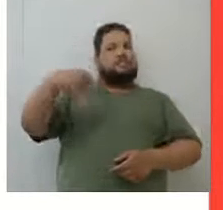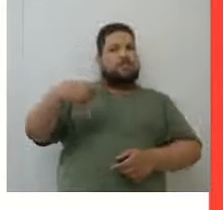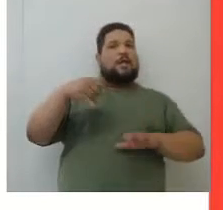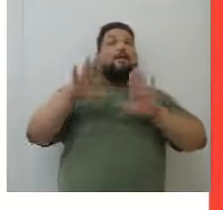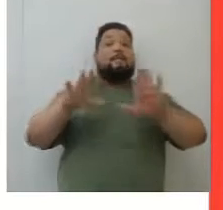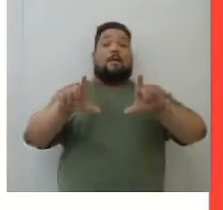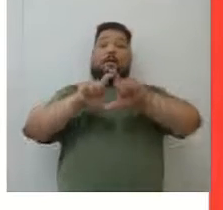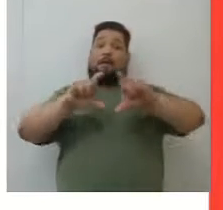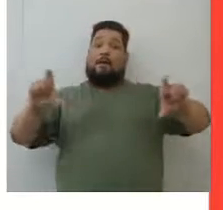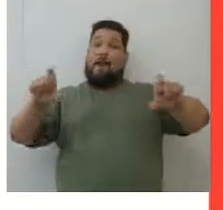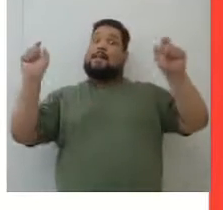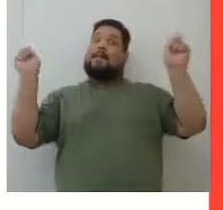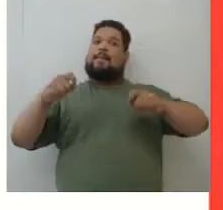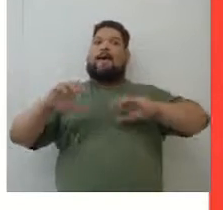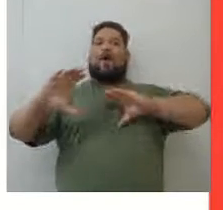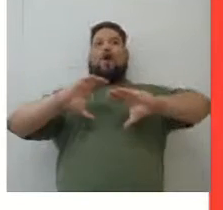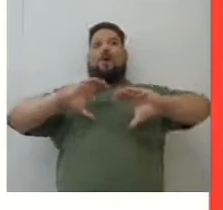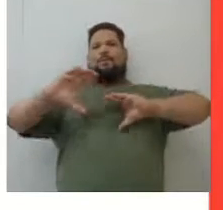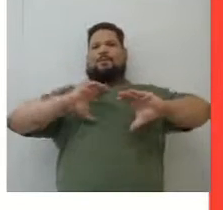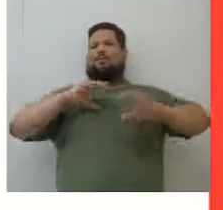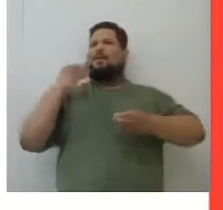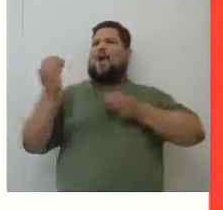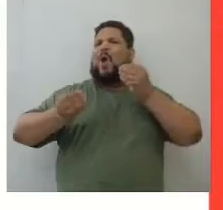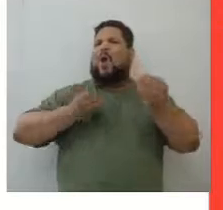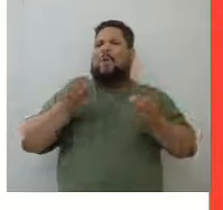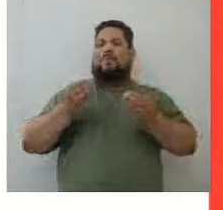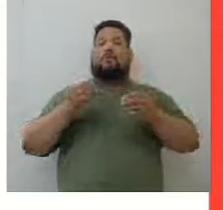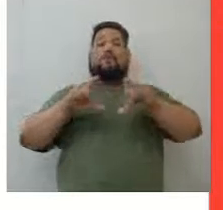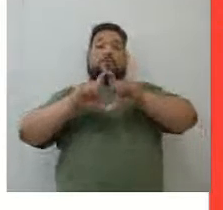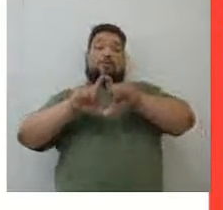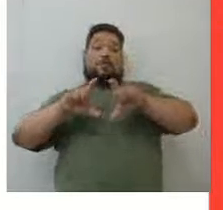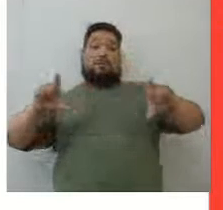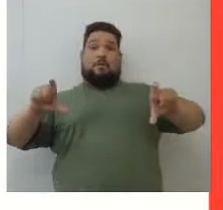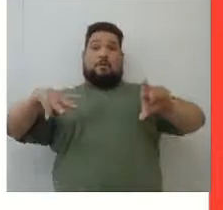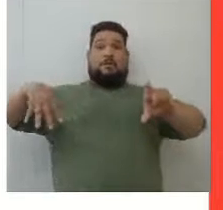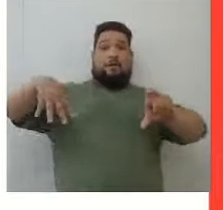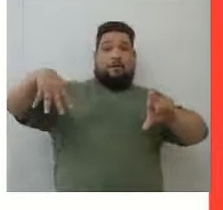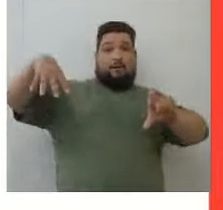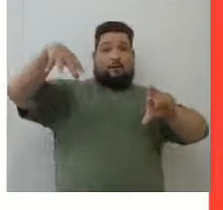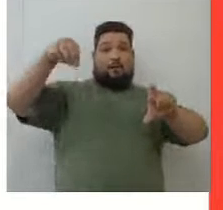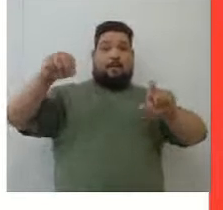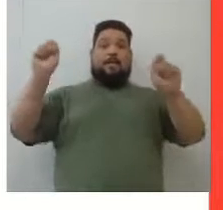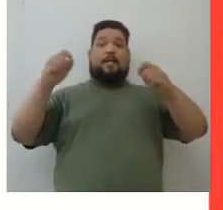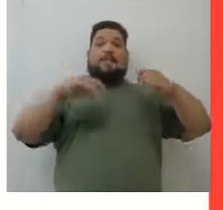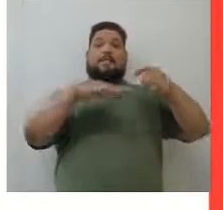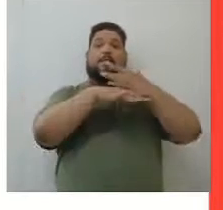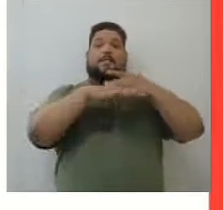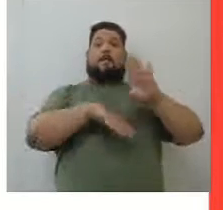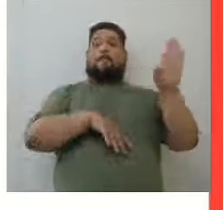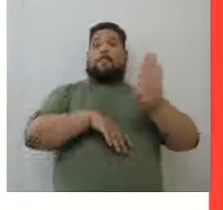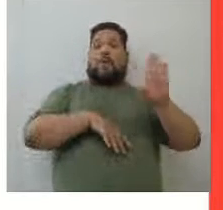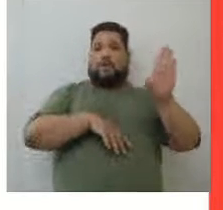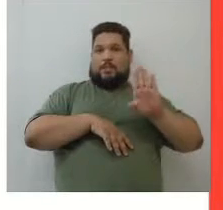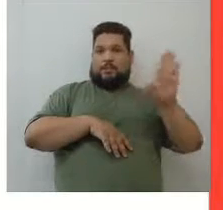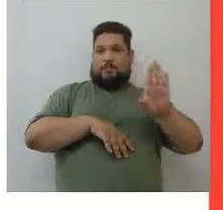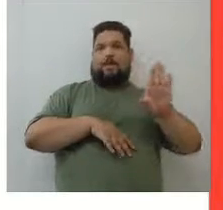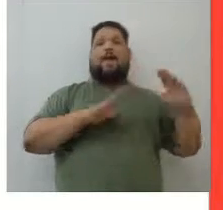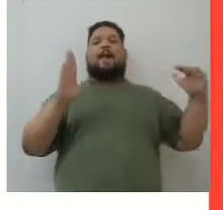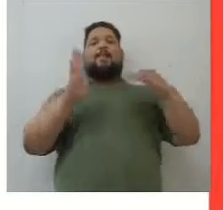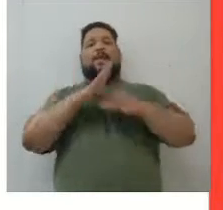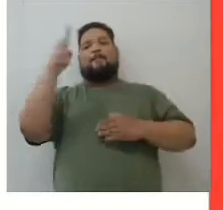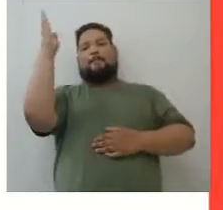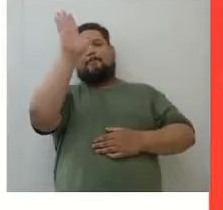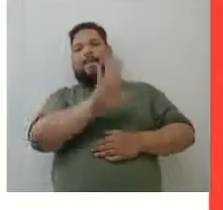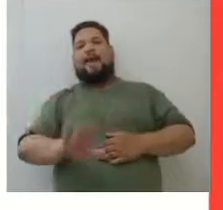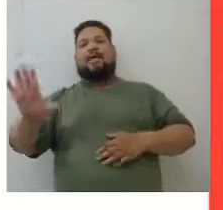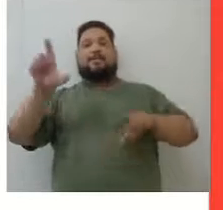é um meio de comunicação. Por quê? Esse gasoduto especificamente ele vai ligar a cidade da Bolívia, certo, com o Brasil. Então o